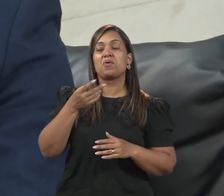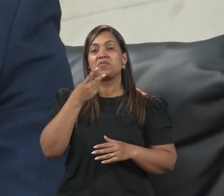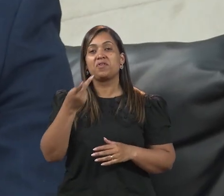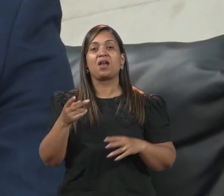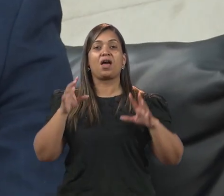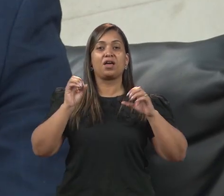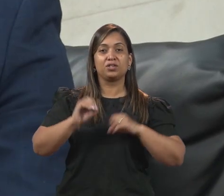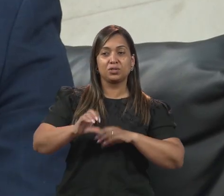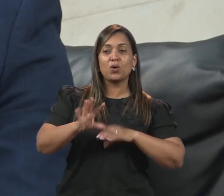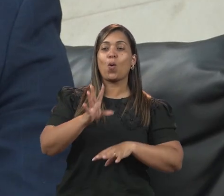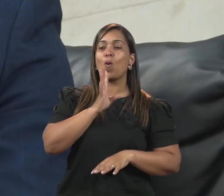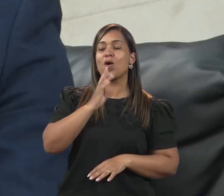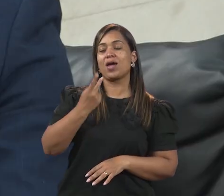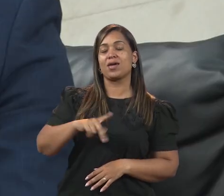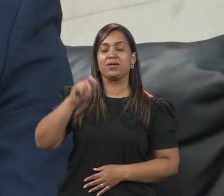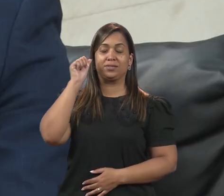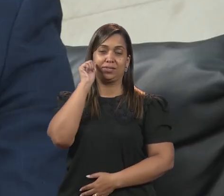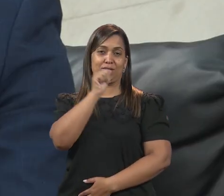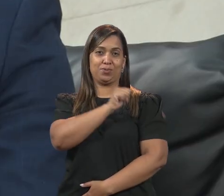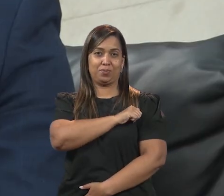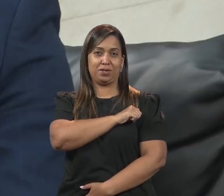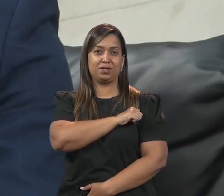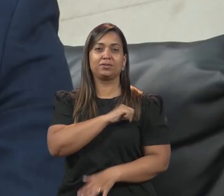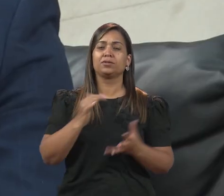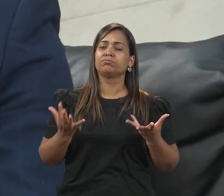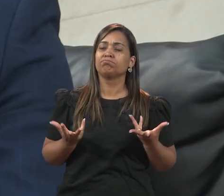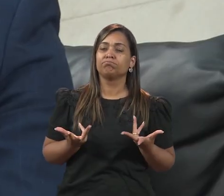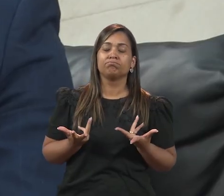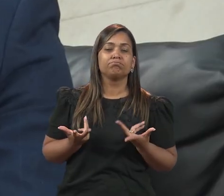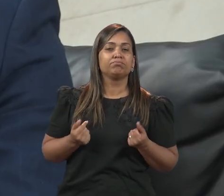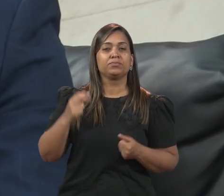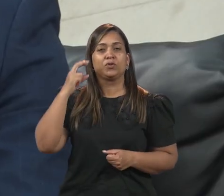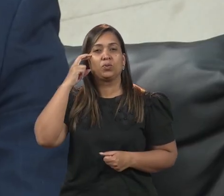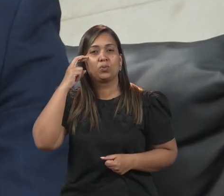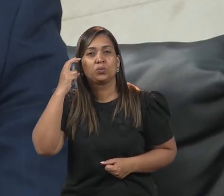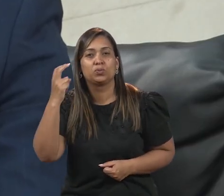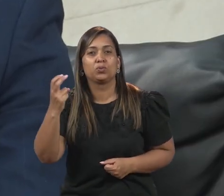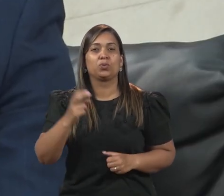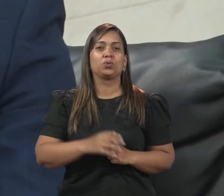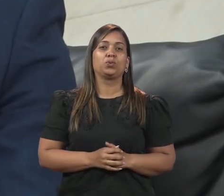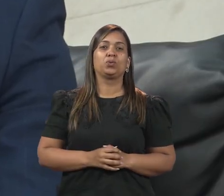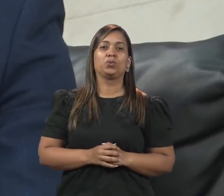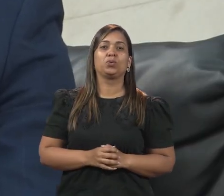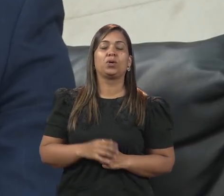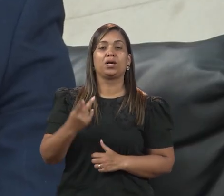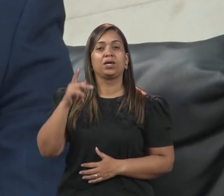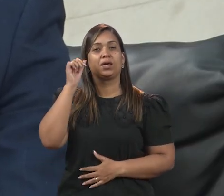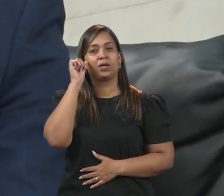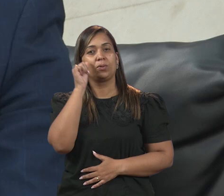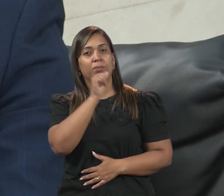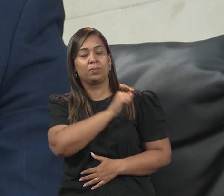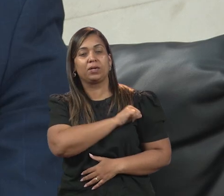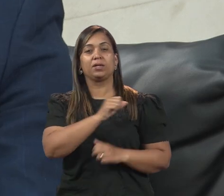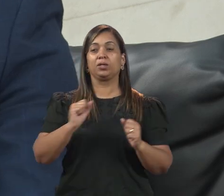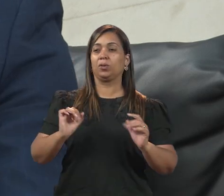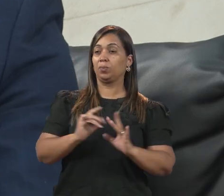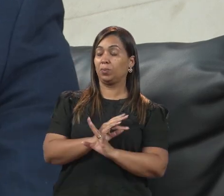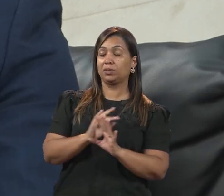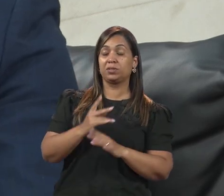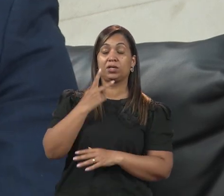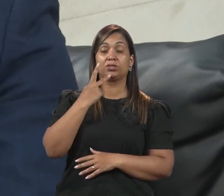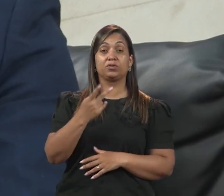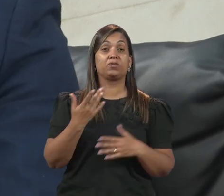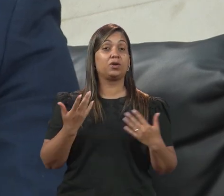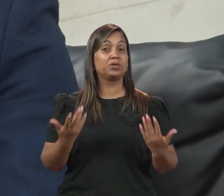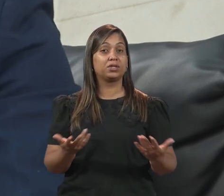de conhecer a nossa cidade, que é tão rica em cultura, né? São José do Rio Preto é uma cidade que eu sempre